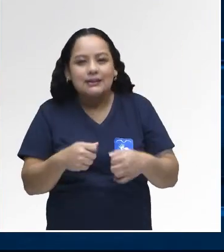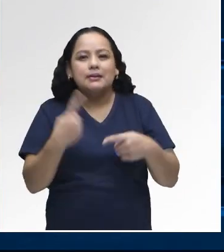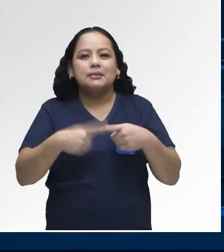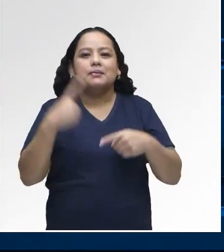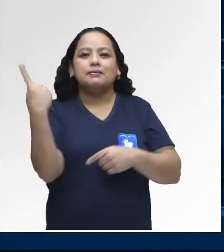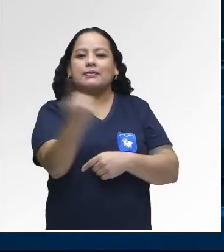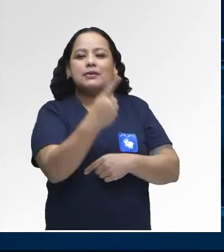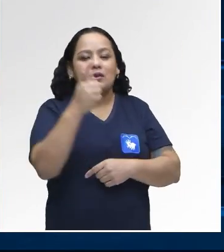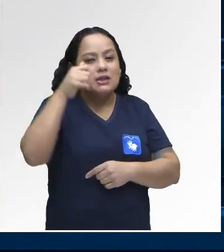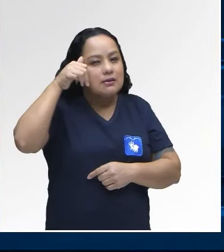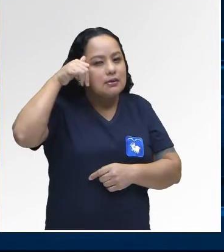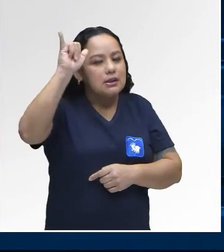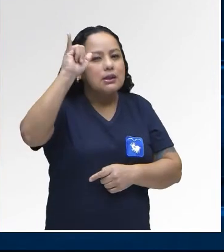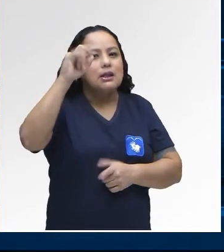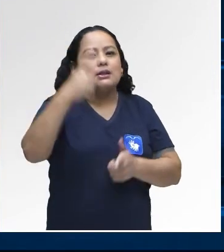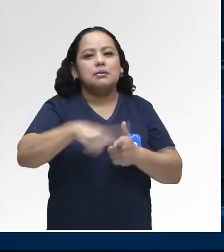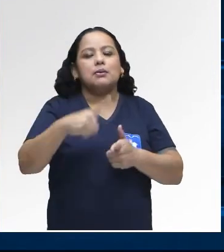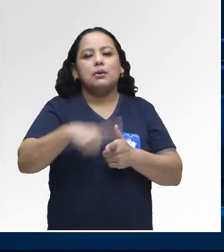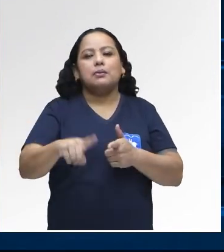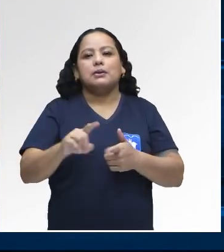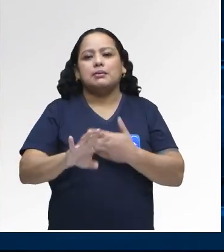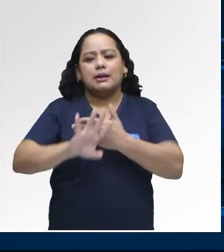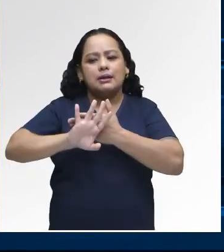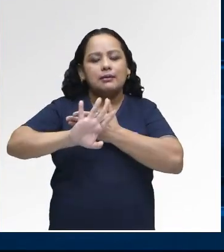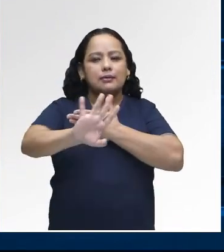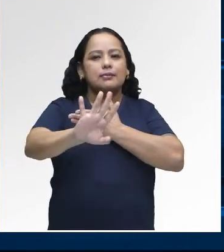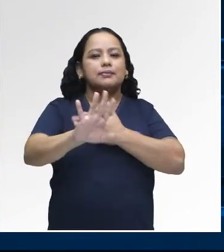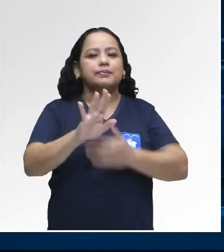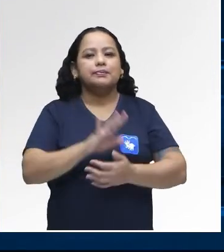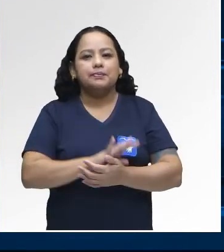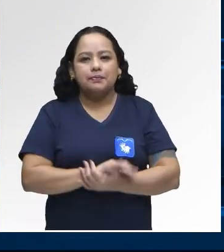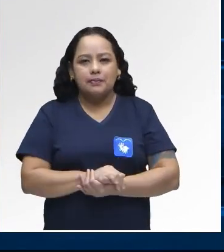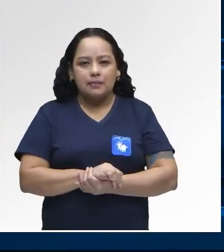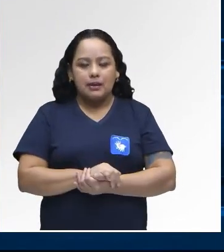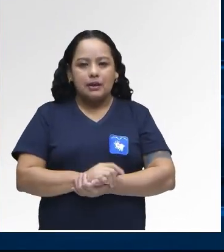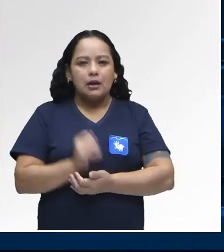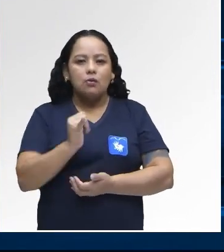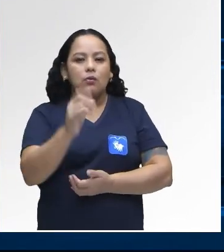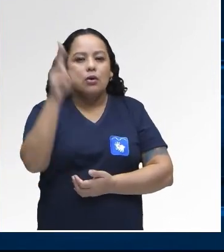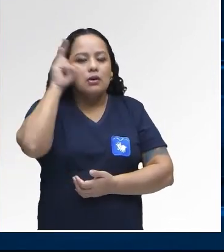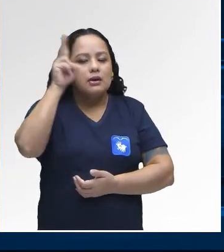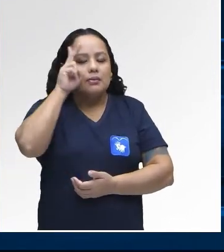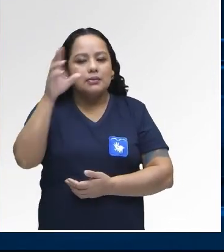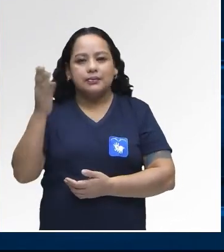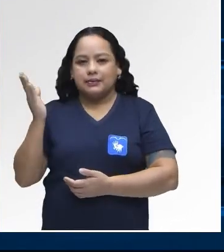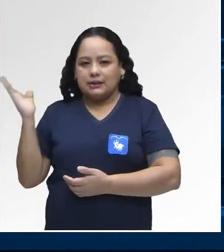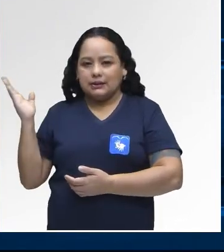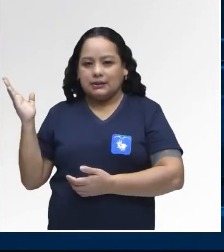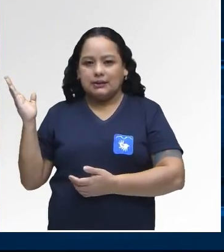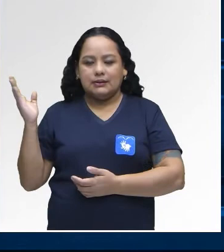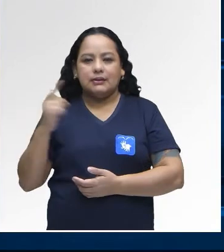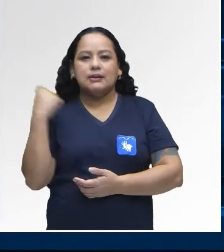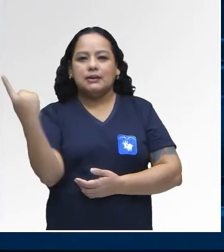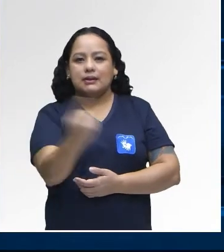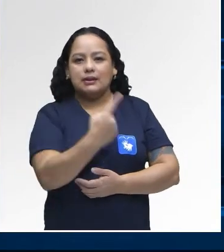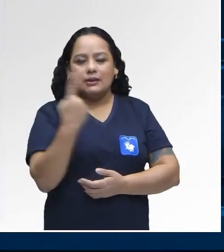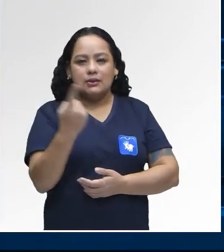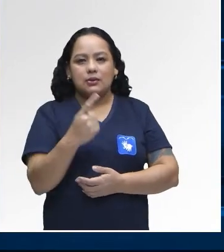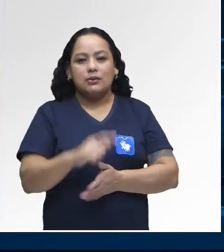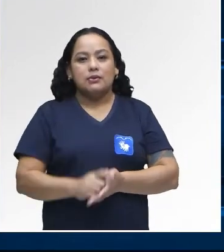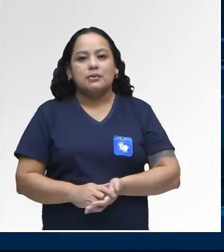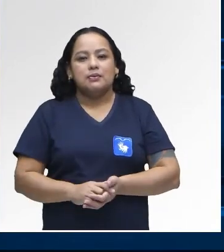gente não chegue perto disso, né? Lembrando que aqui, gente, a gente está falando ainda de